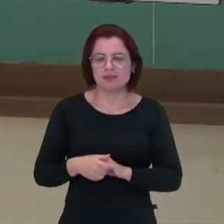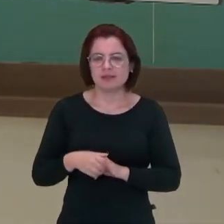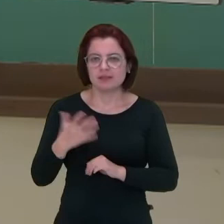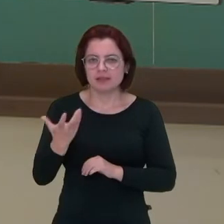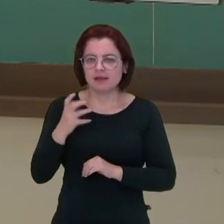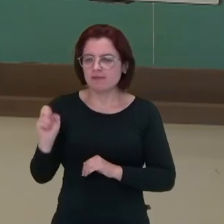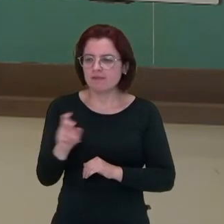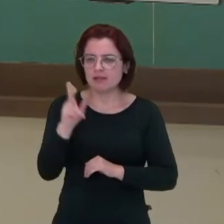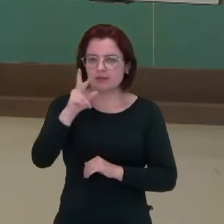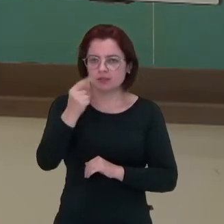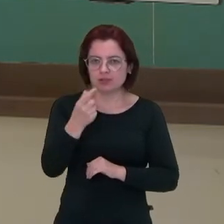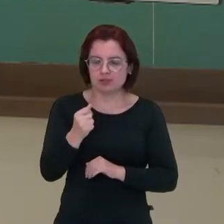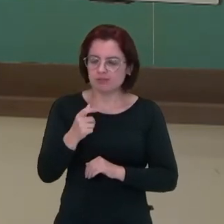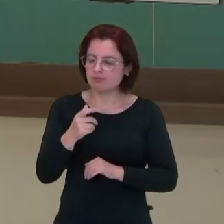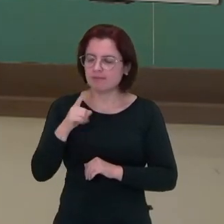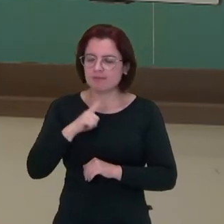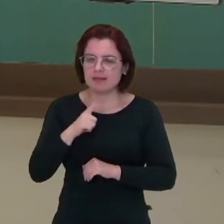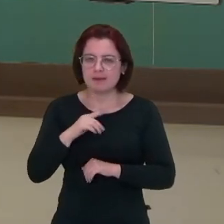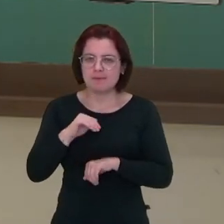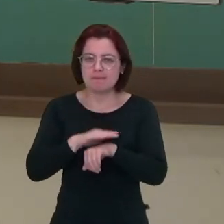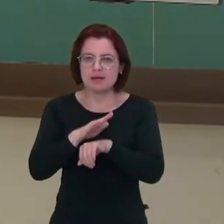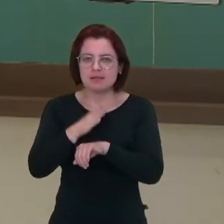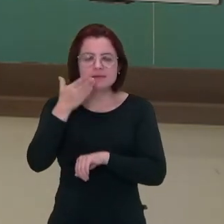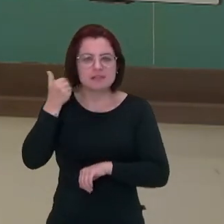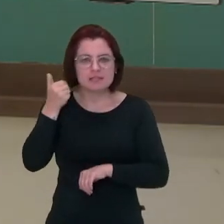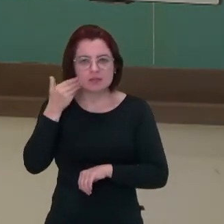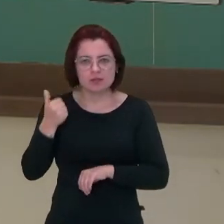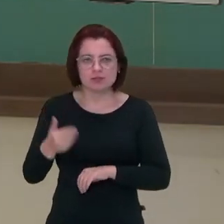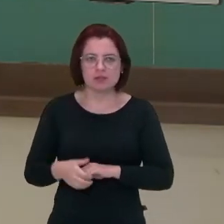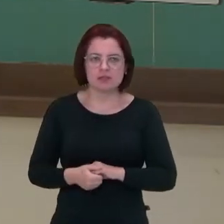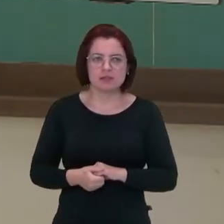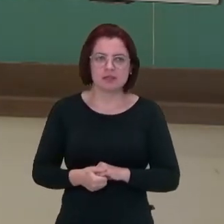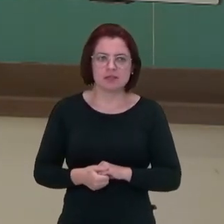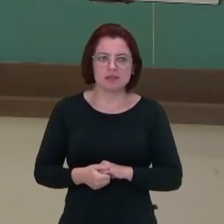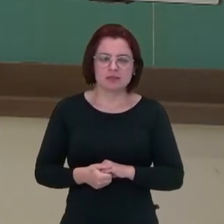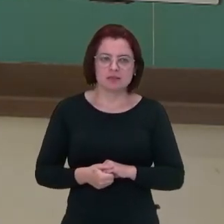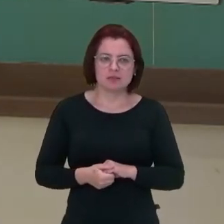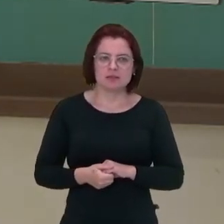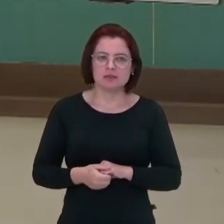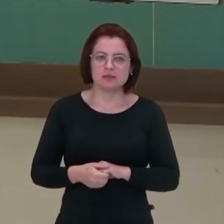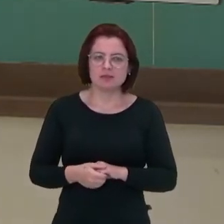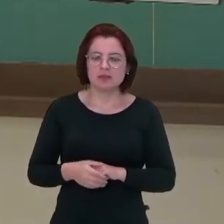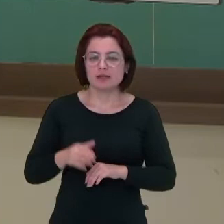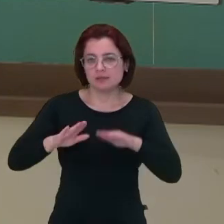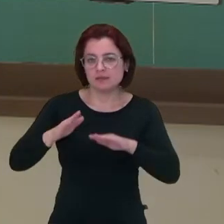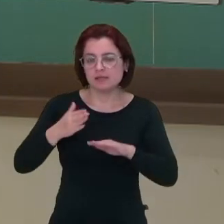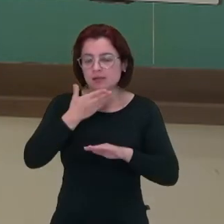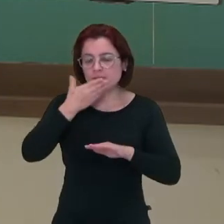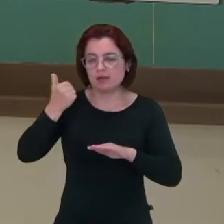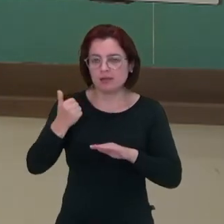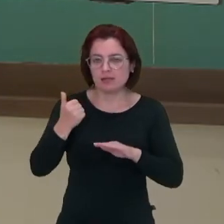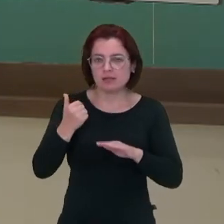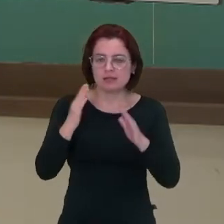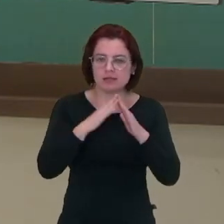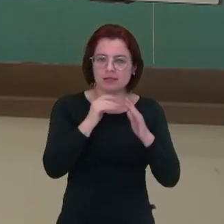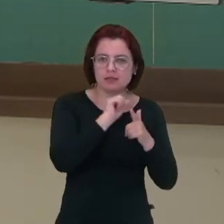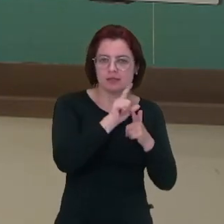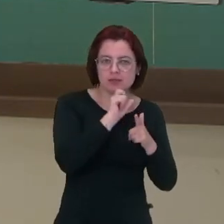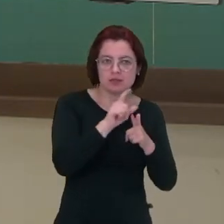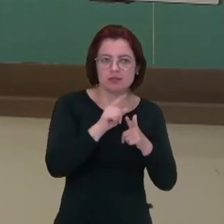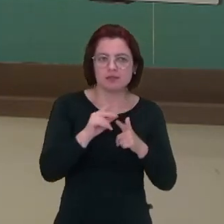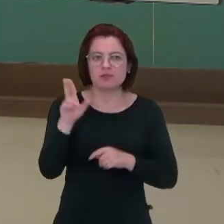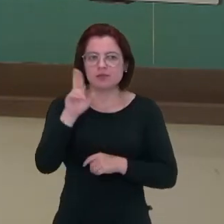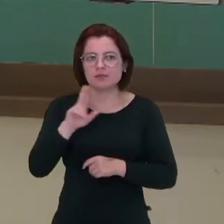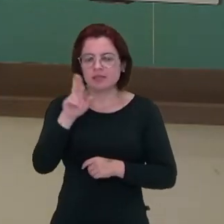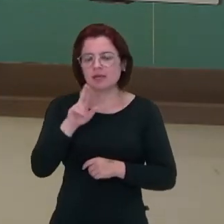dinheiro. Às vezes é mais vantajoso, dependendo do caso, você morar de aluguel e viver usando carro